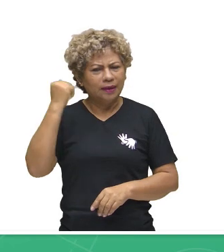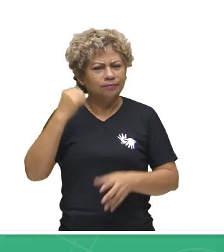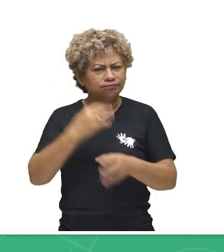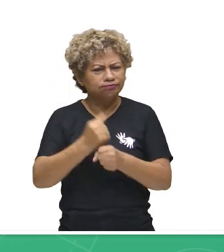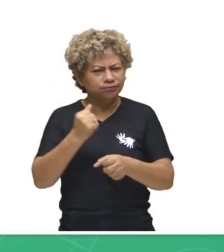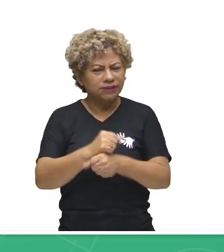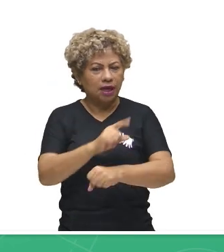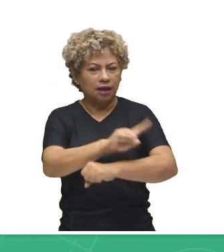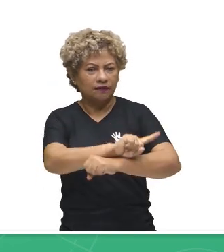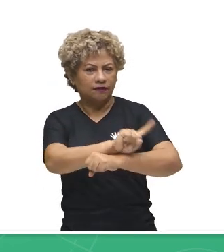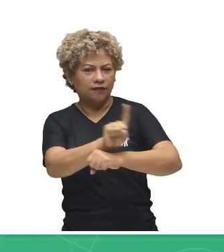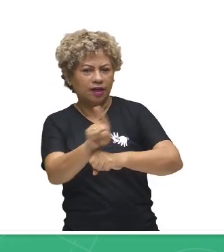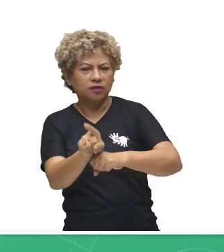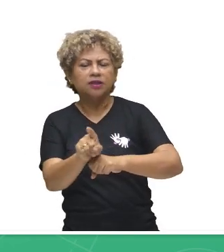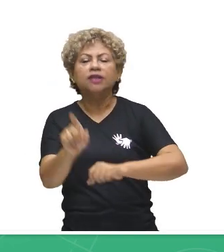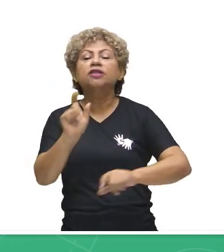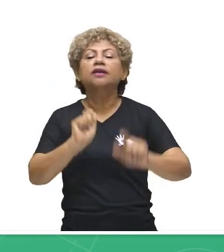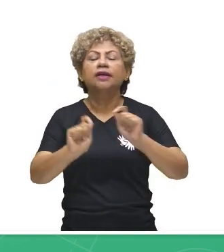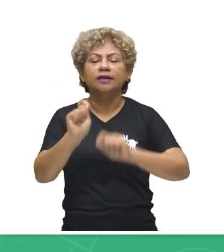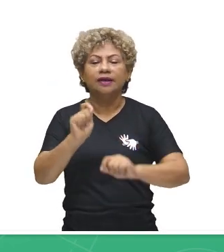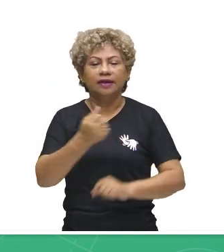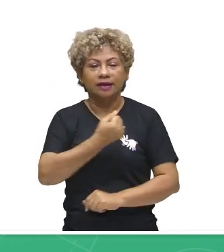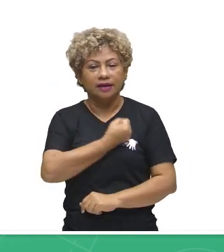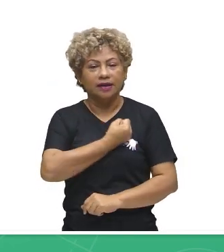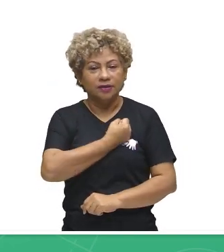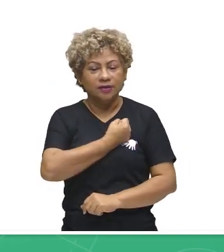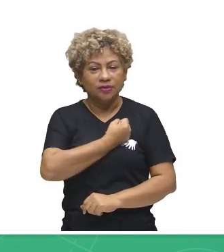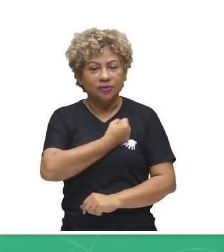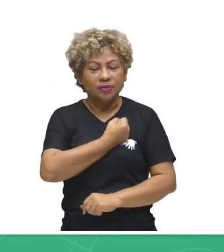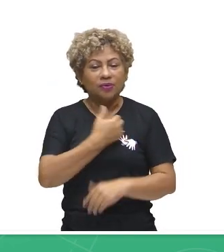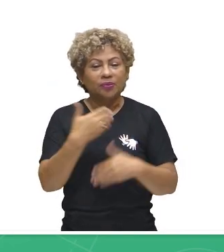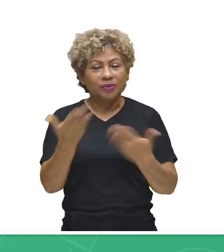vimos aí que é quem? É o nosso